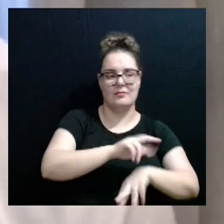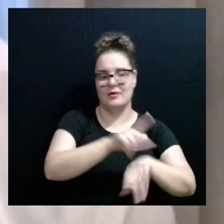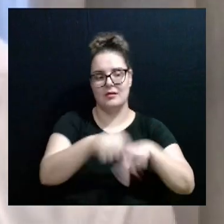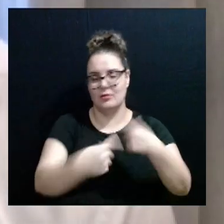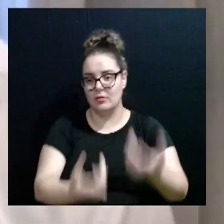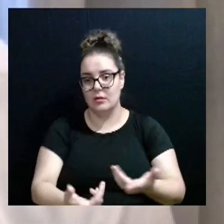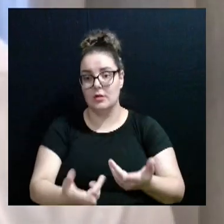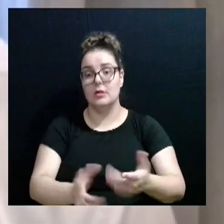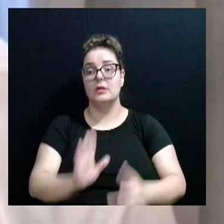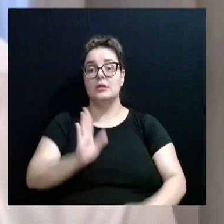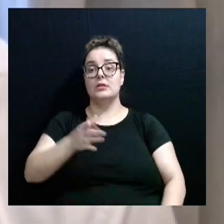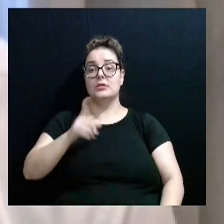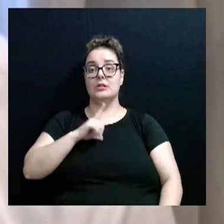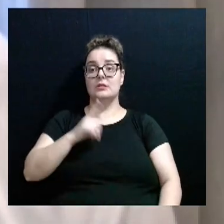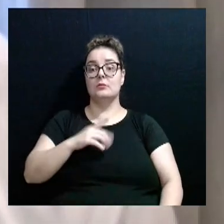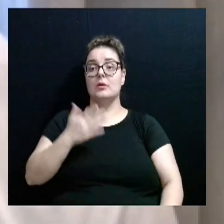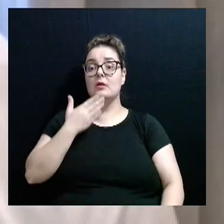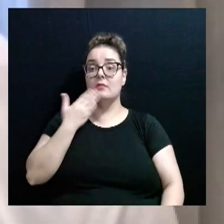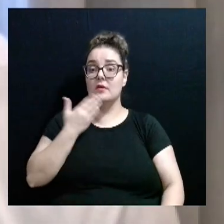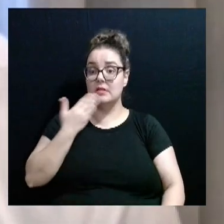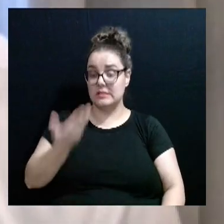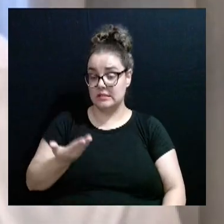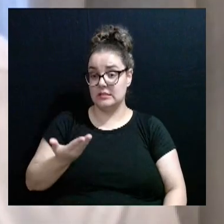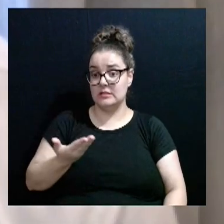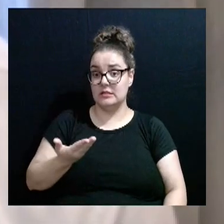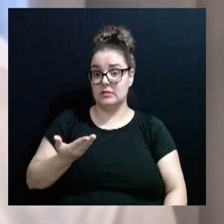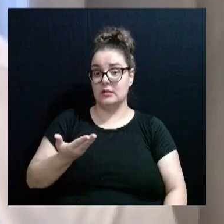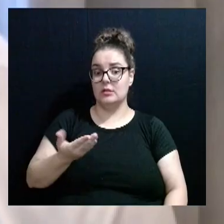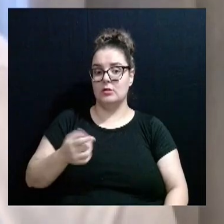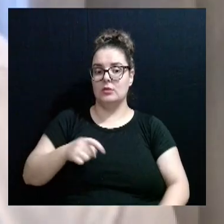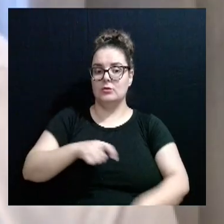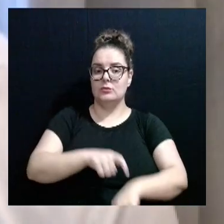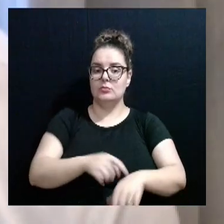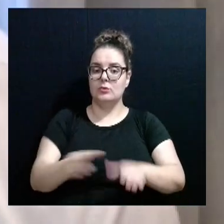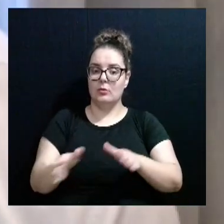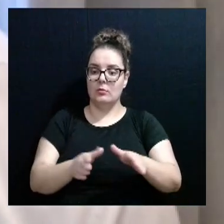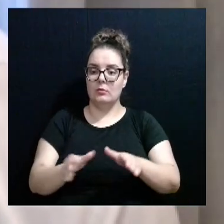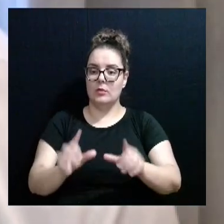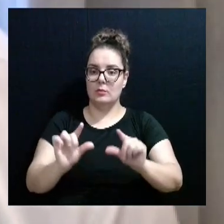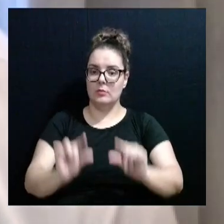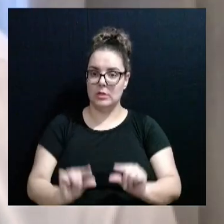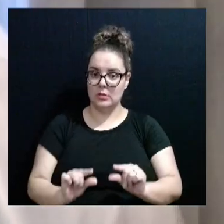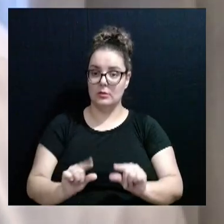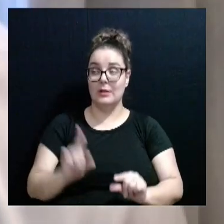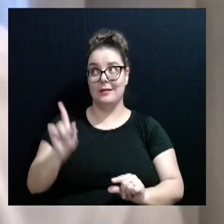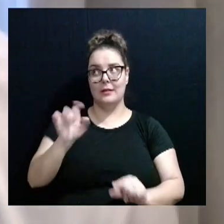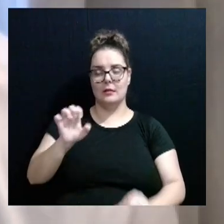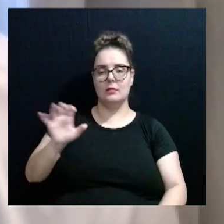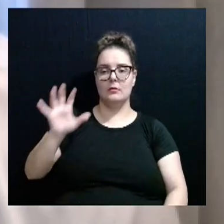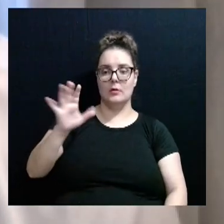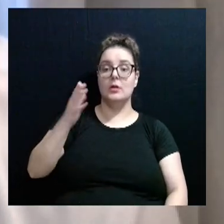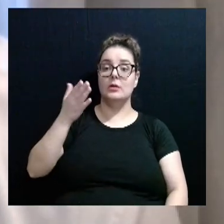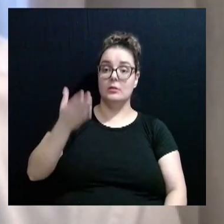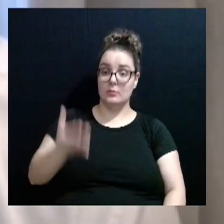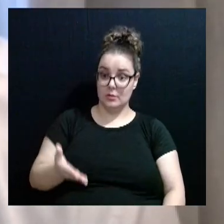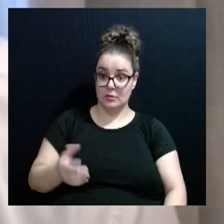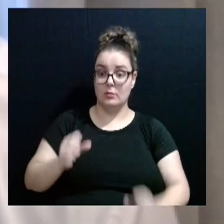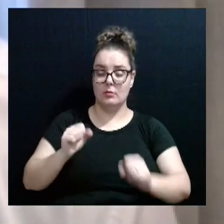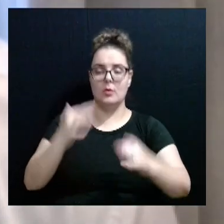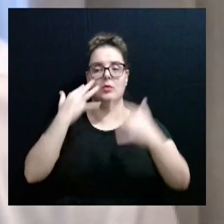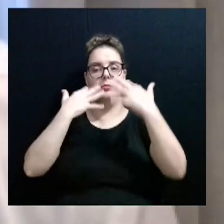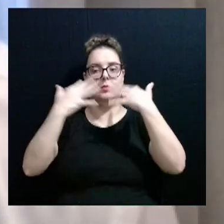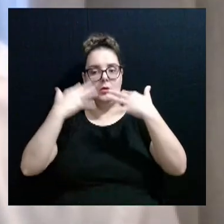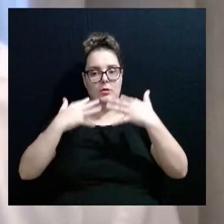previsão de uma facilitação já num curto prazo lá na Europa. Então, isso pode atrair investidores